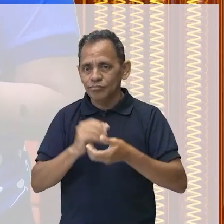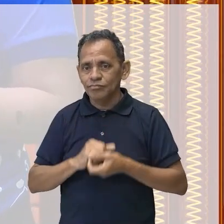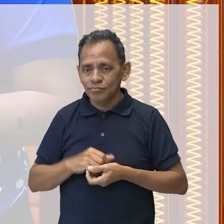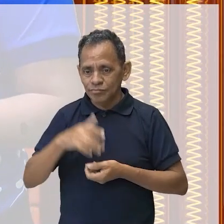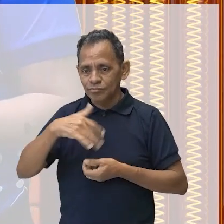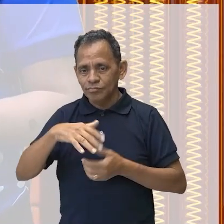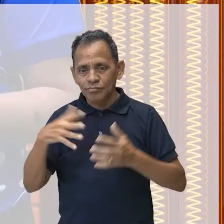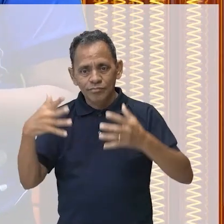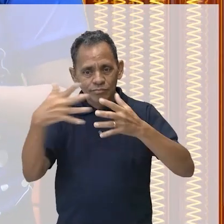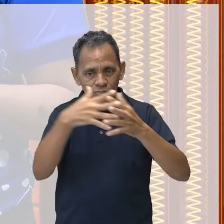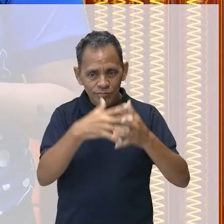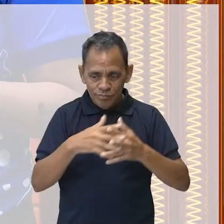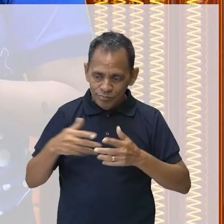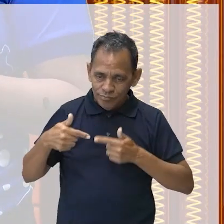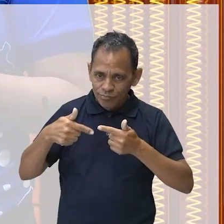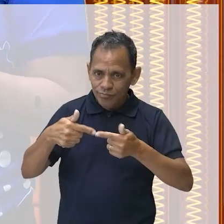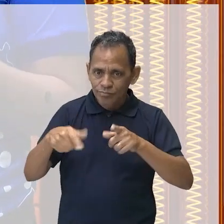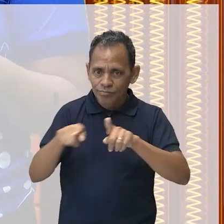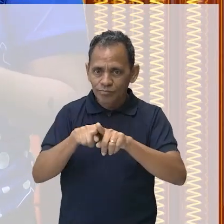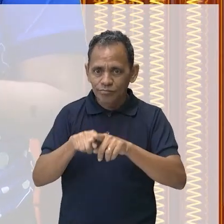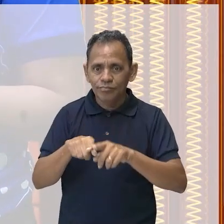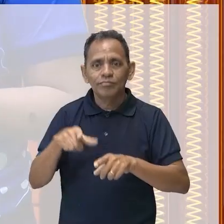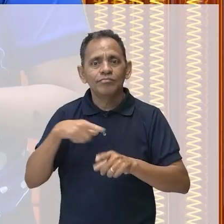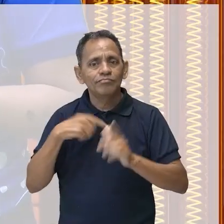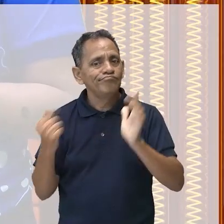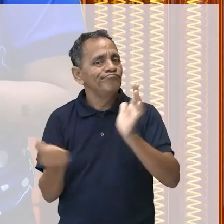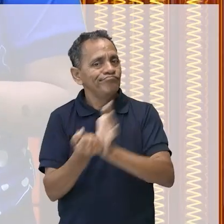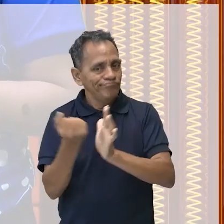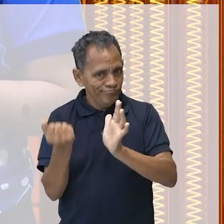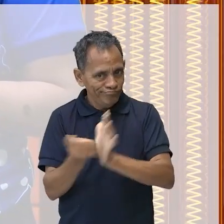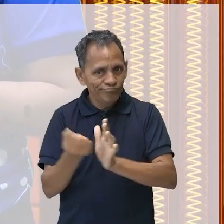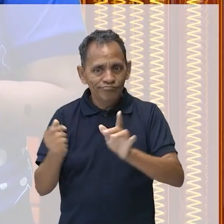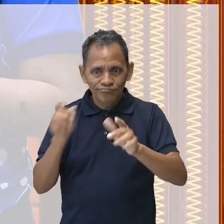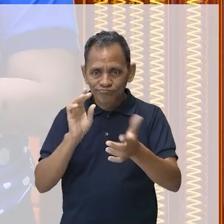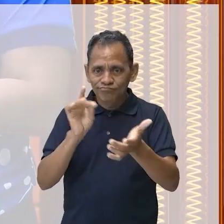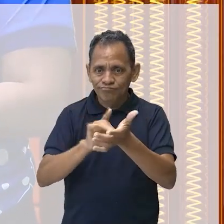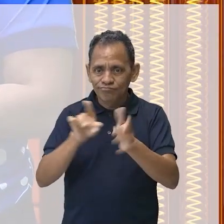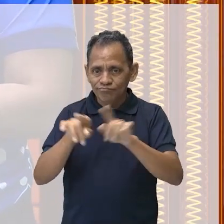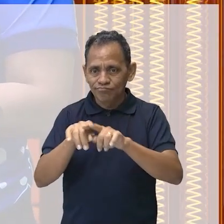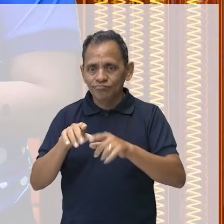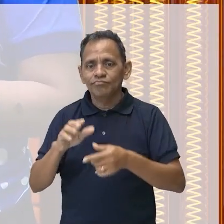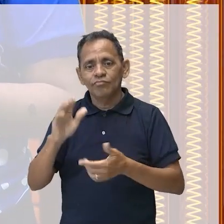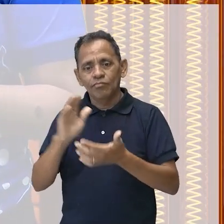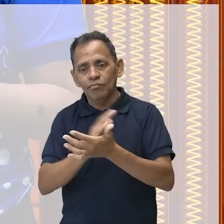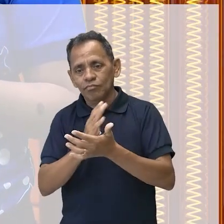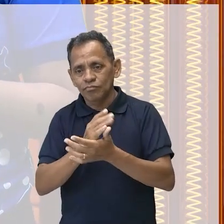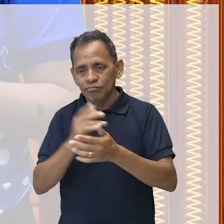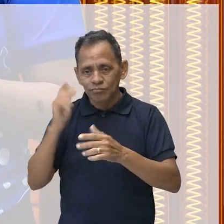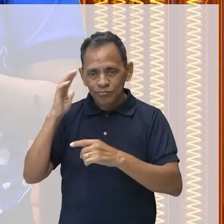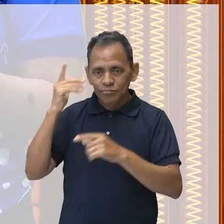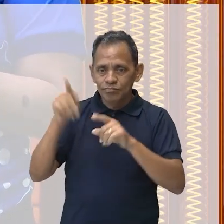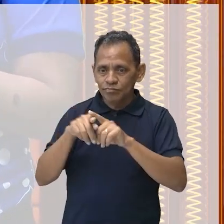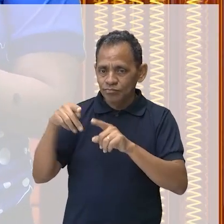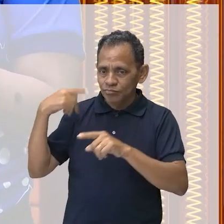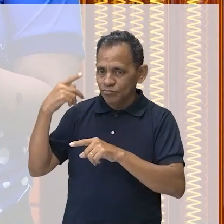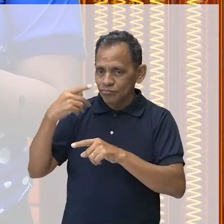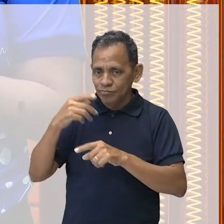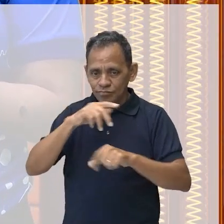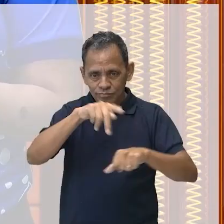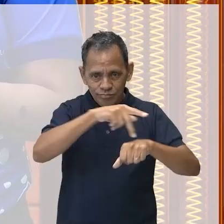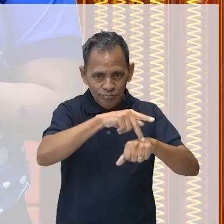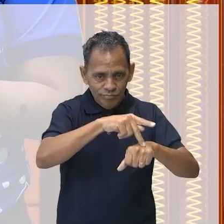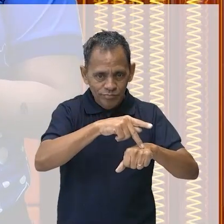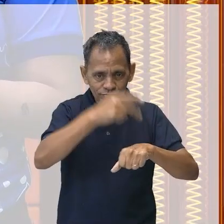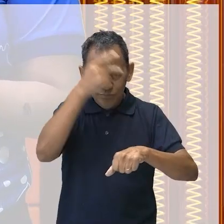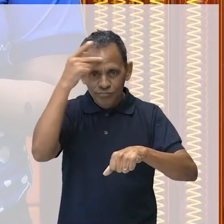que está passando por guerras, né, está passando por alguma situação política também ali naquele país. As pessoas,